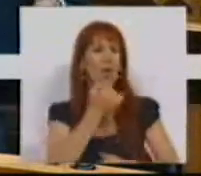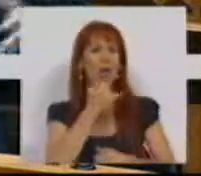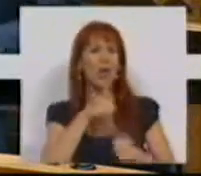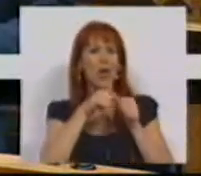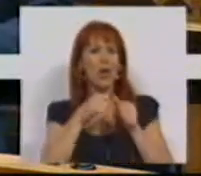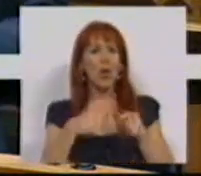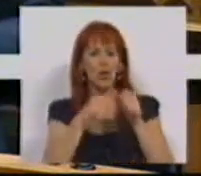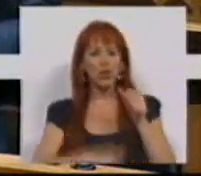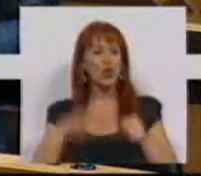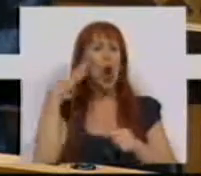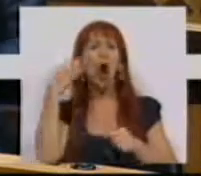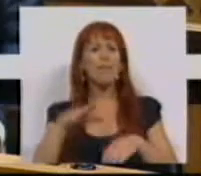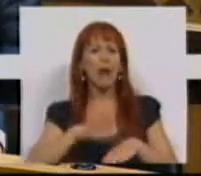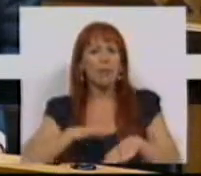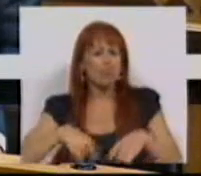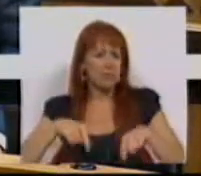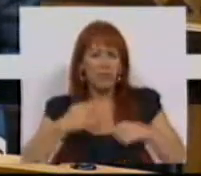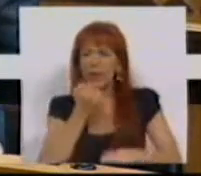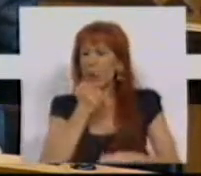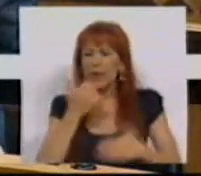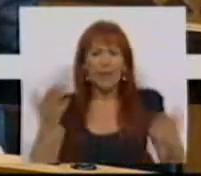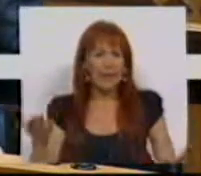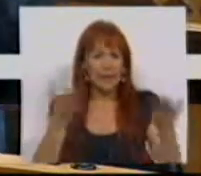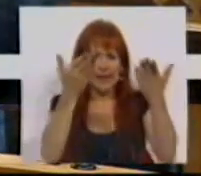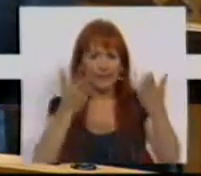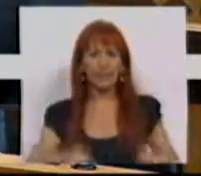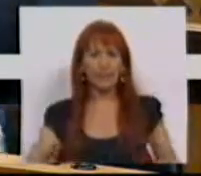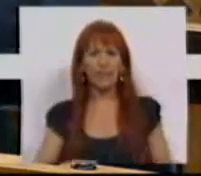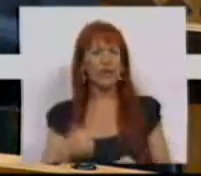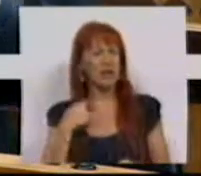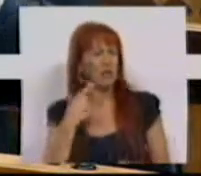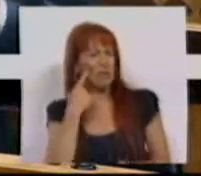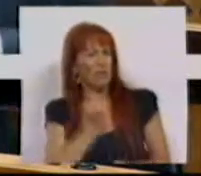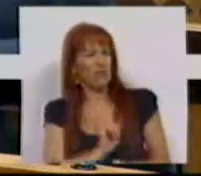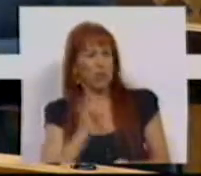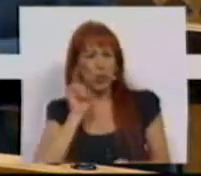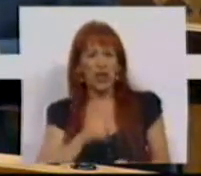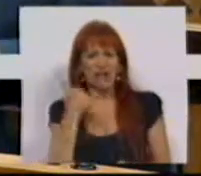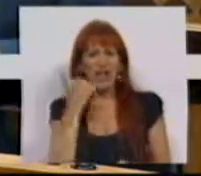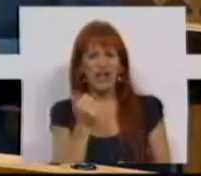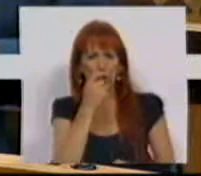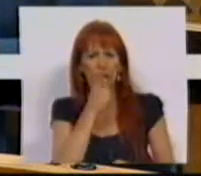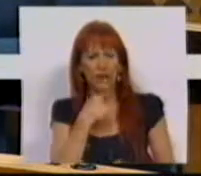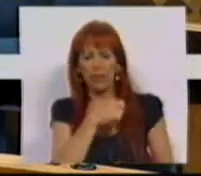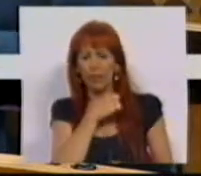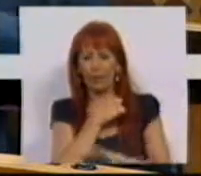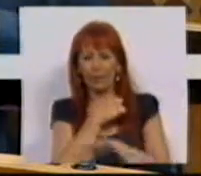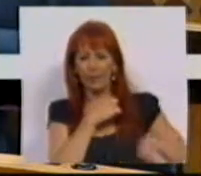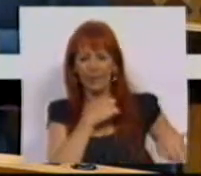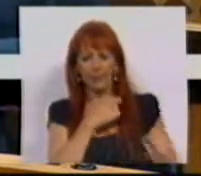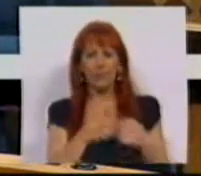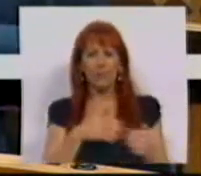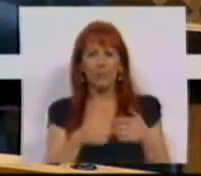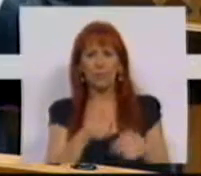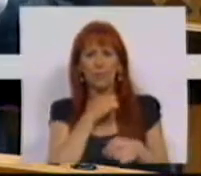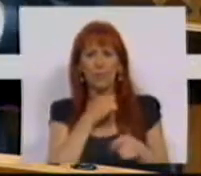discurso normalizado de autossatisfação, desconhecendo o dia 25 de maio,